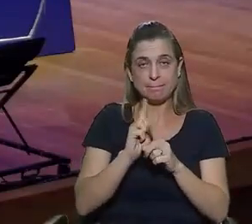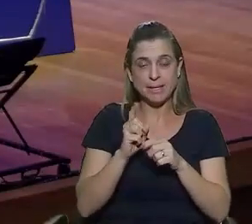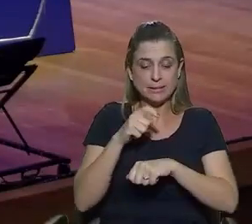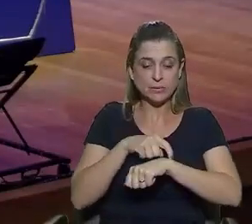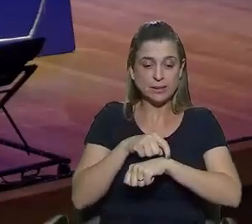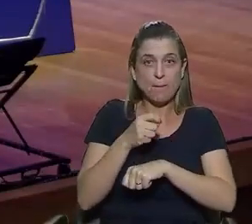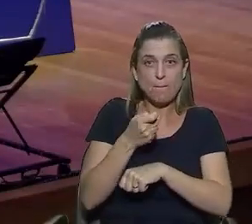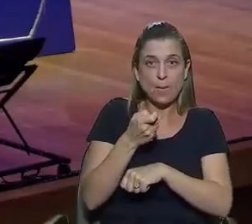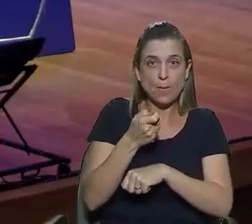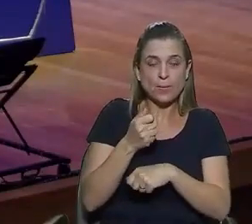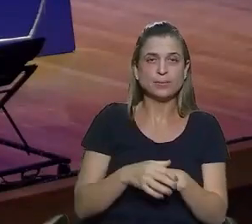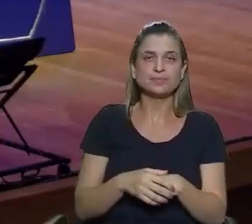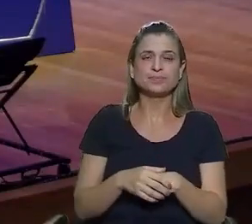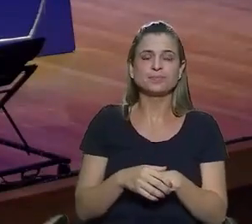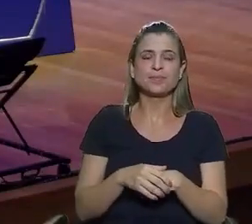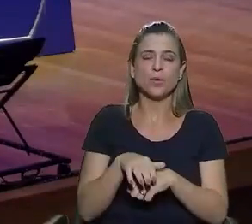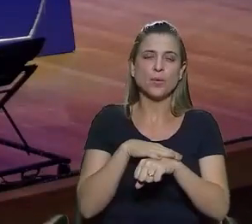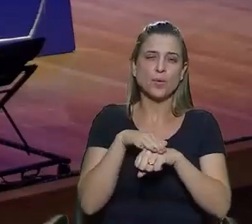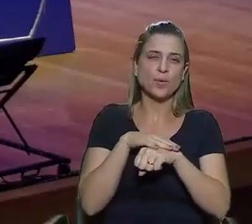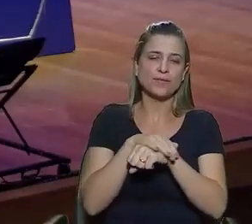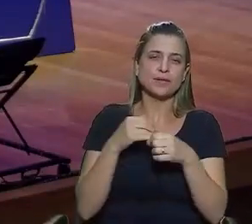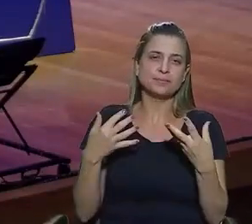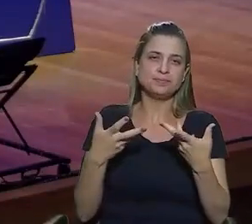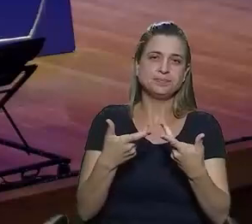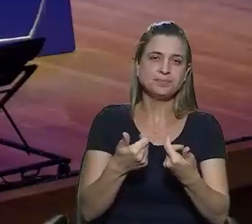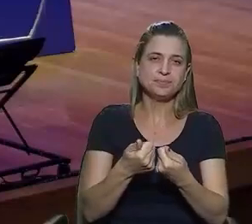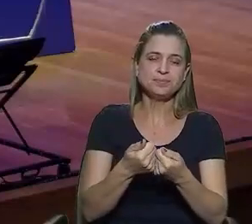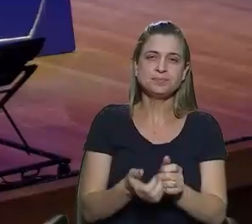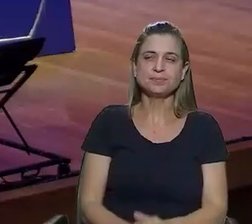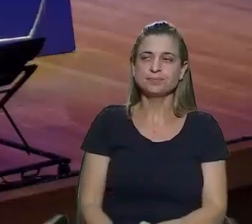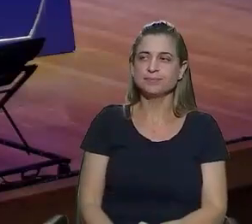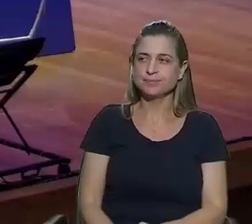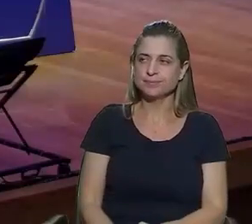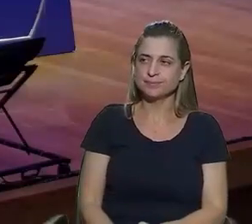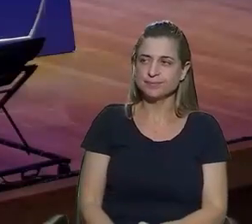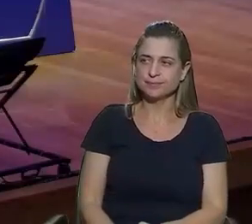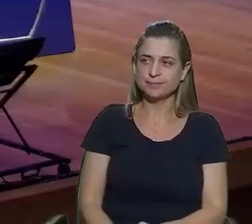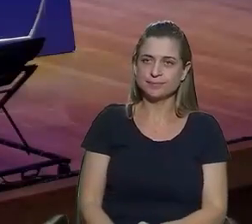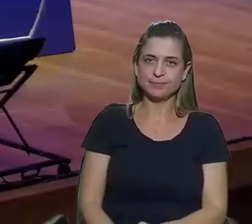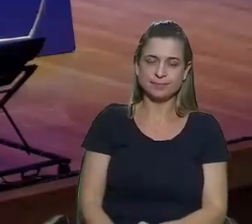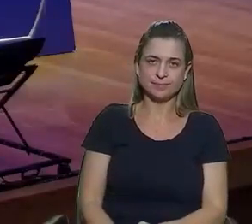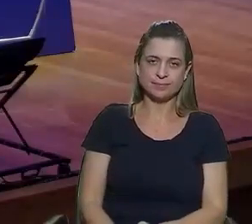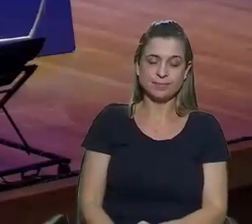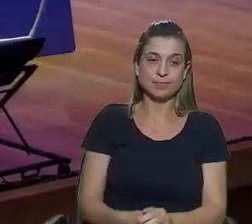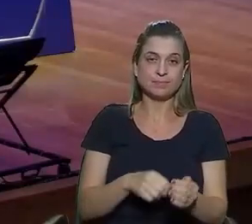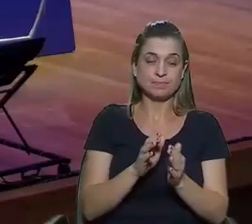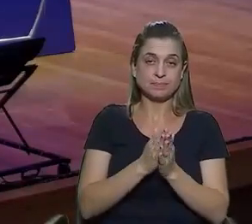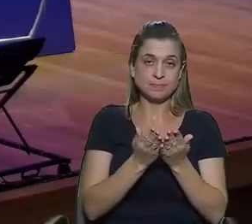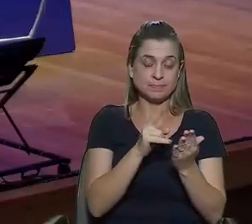Que delícia essa conversa, né? Muito, muito bom. Mas vou ler agora um trechinho do Jefferson,